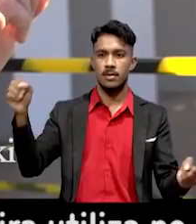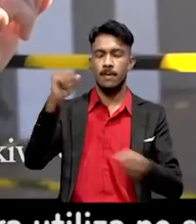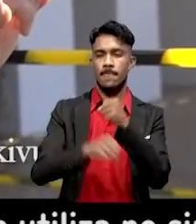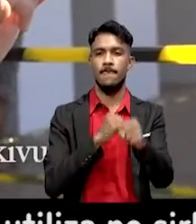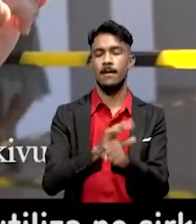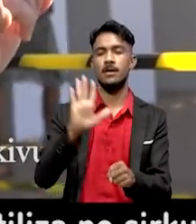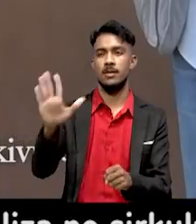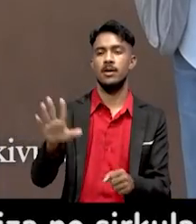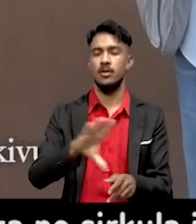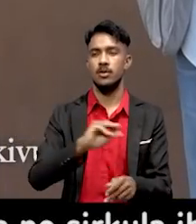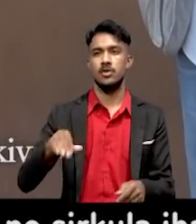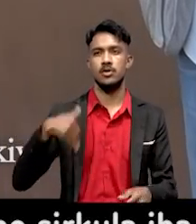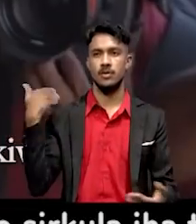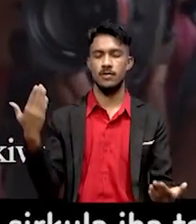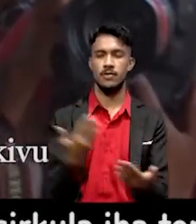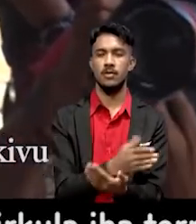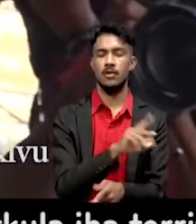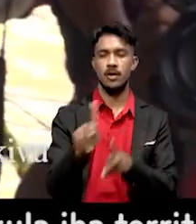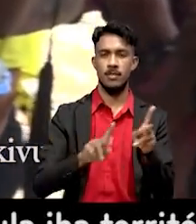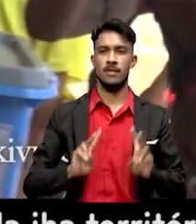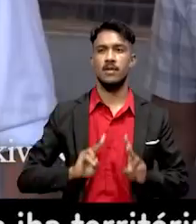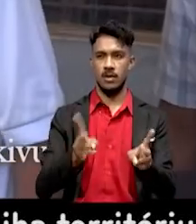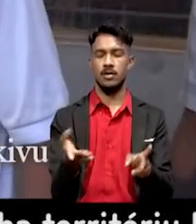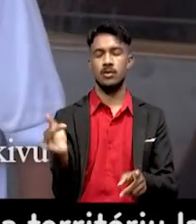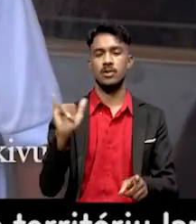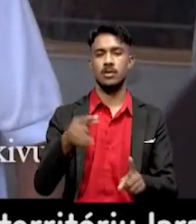resistência ka husi partido político ou ema